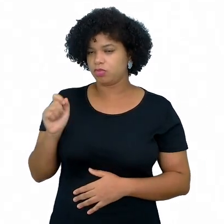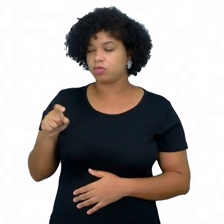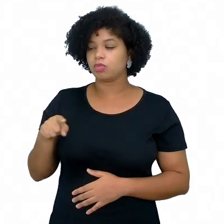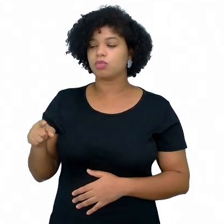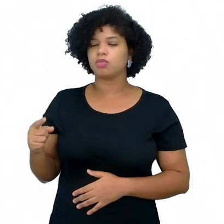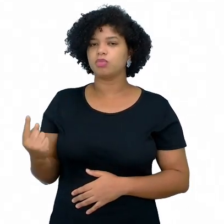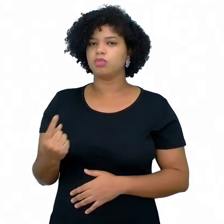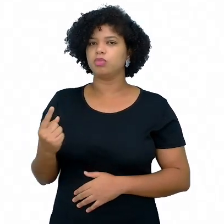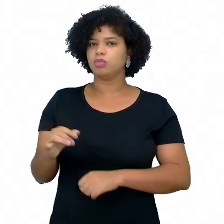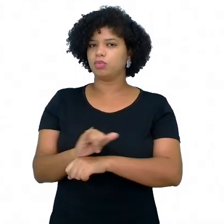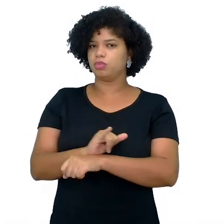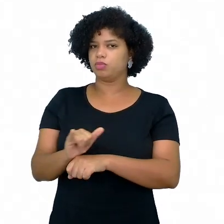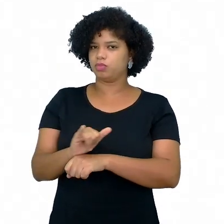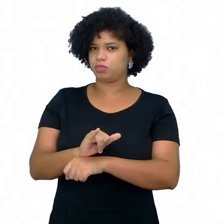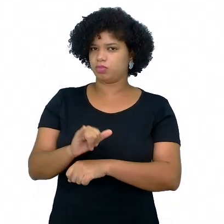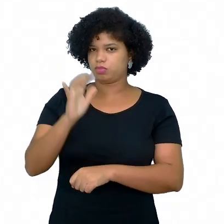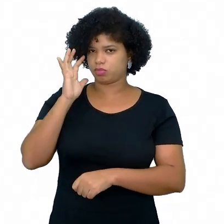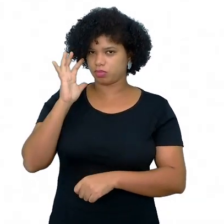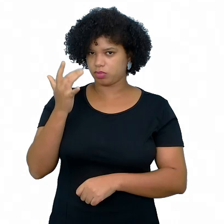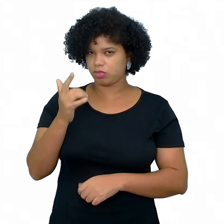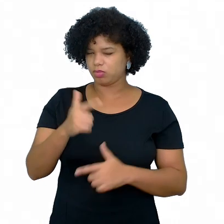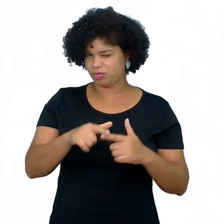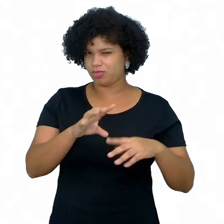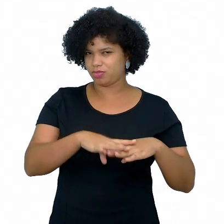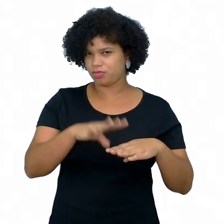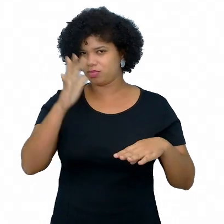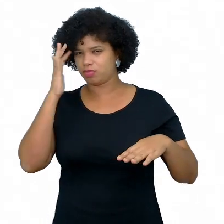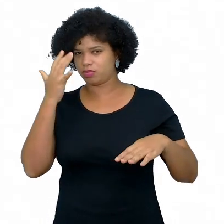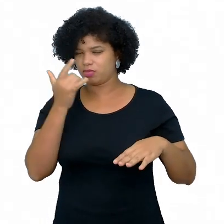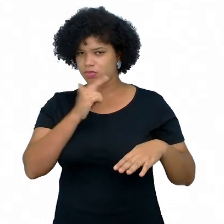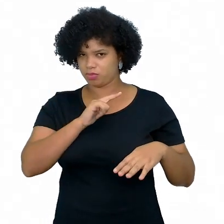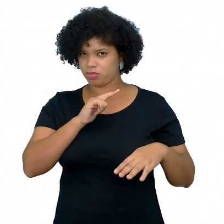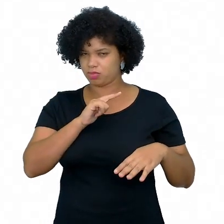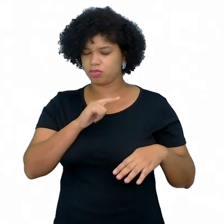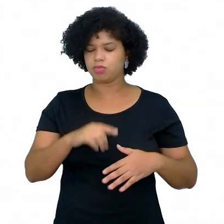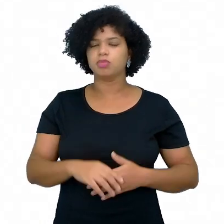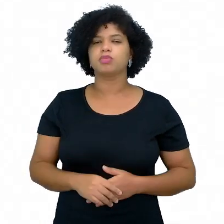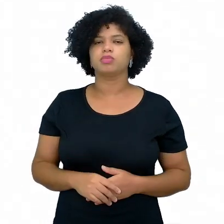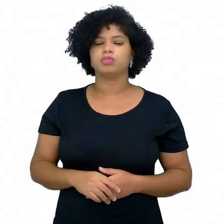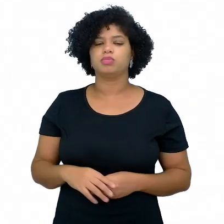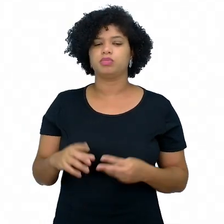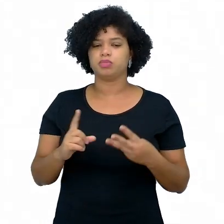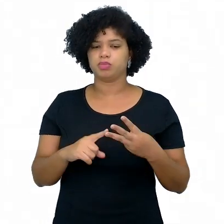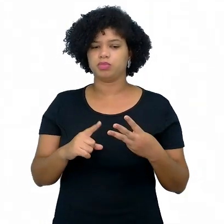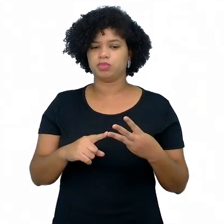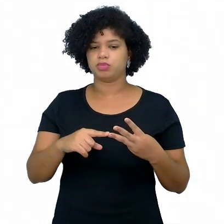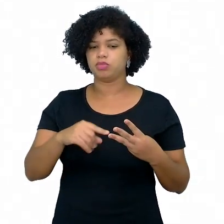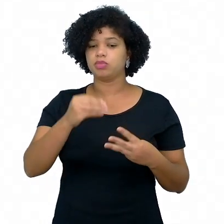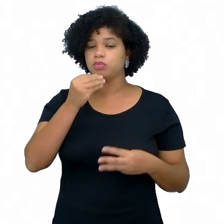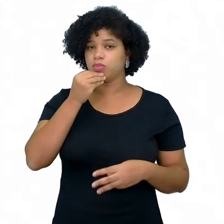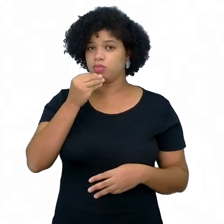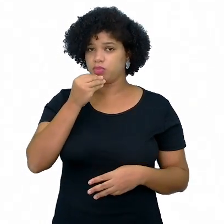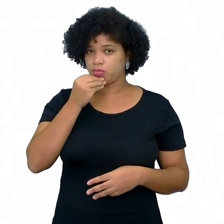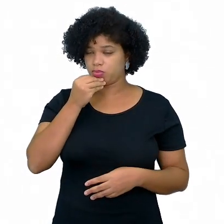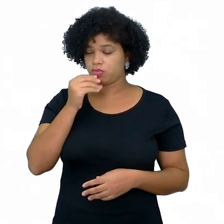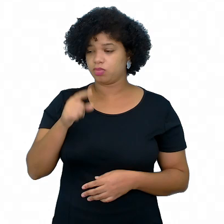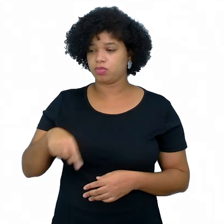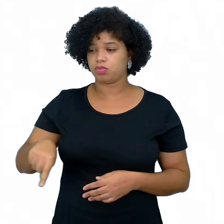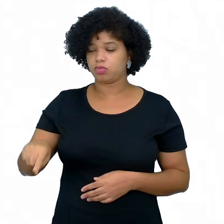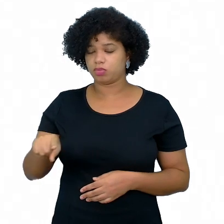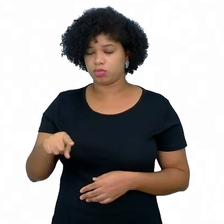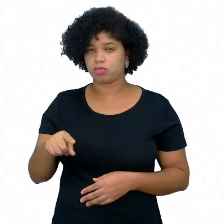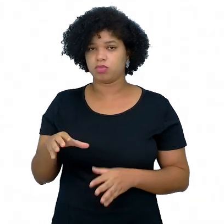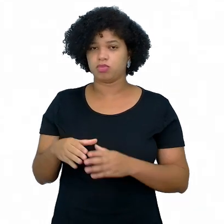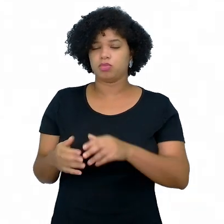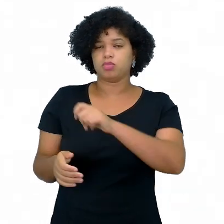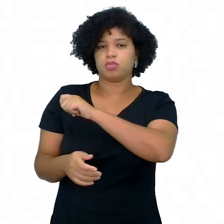resolução? Estão sendo oferecidas oportunidades para que os estudantes possam compartilhar, integrar